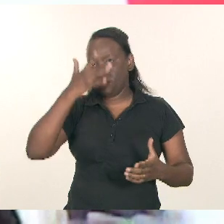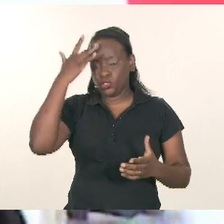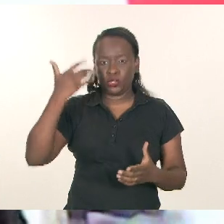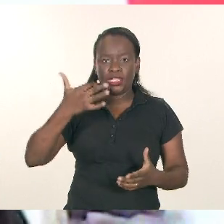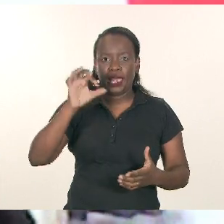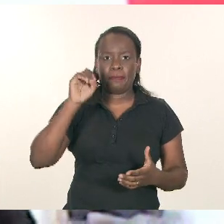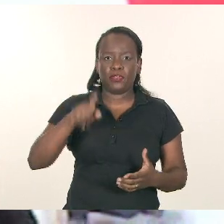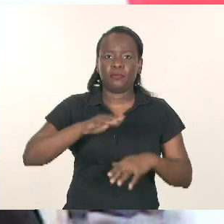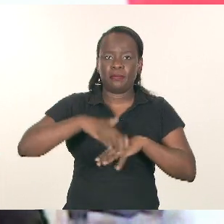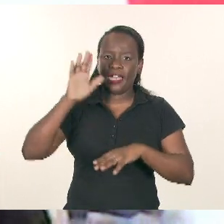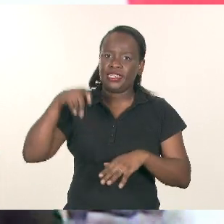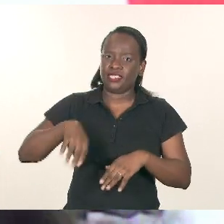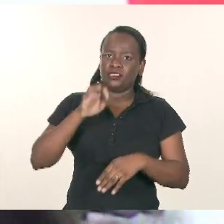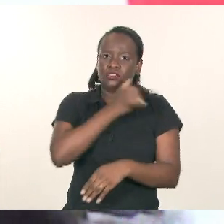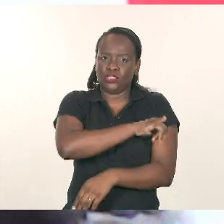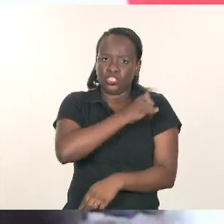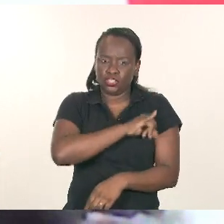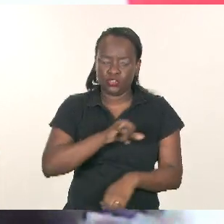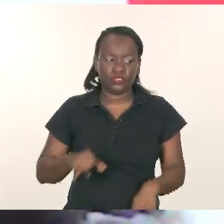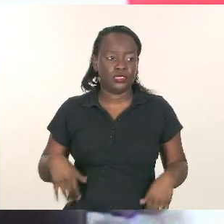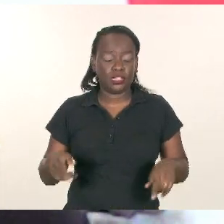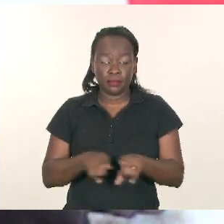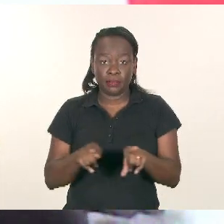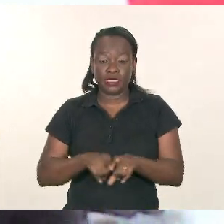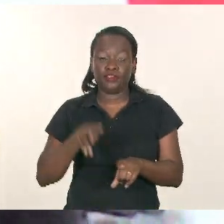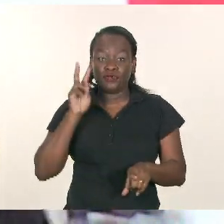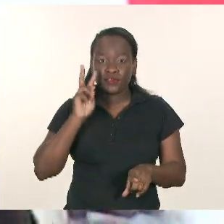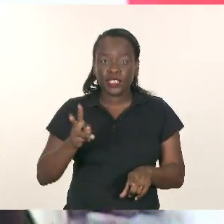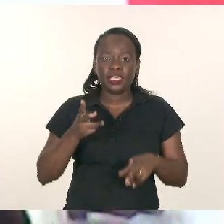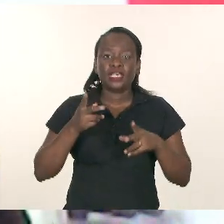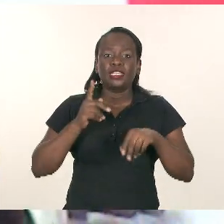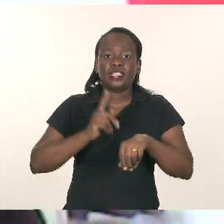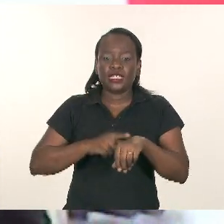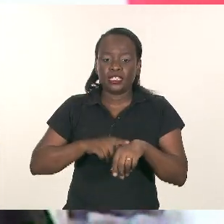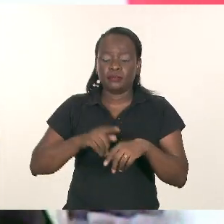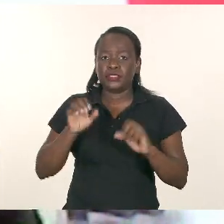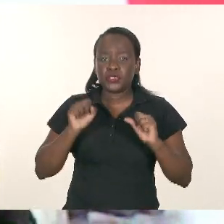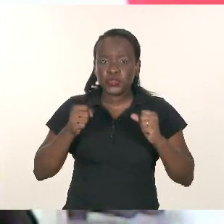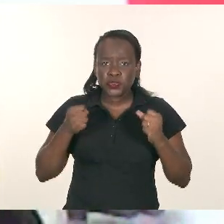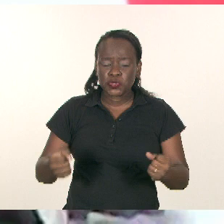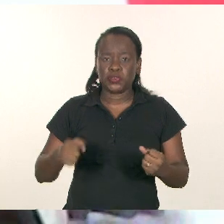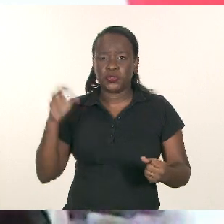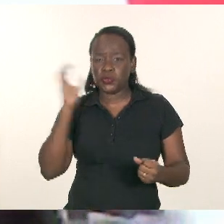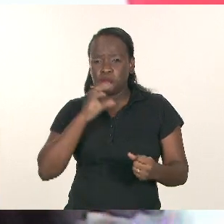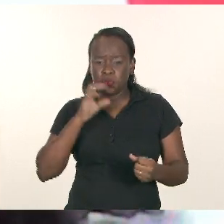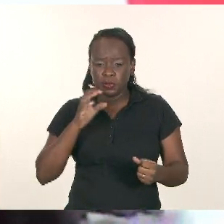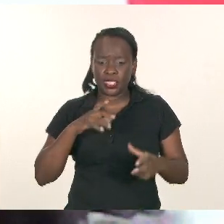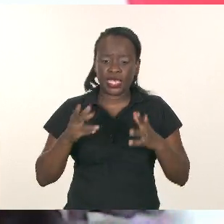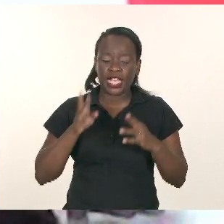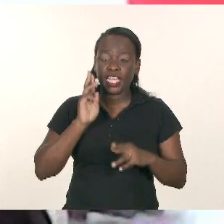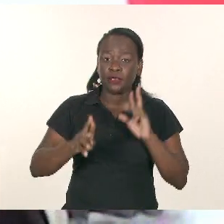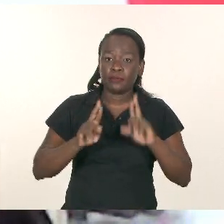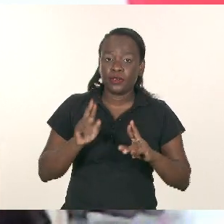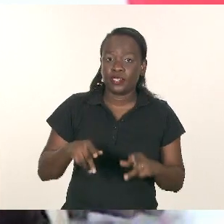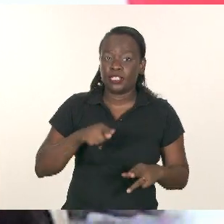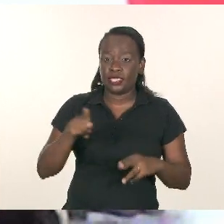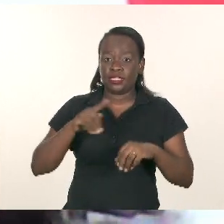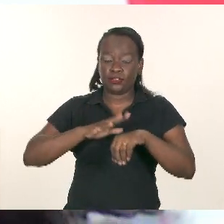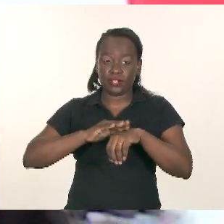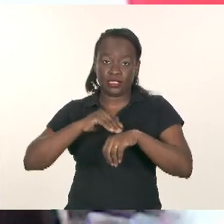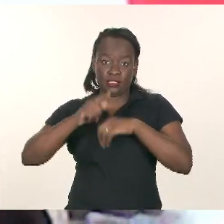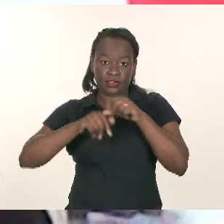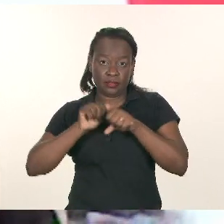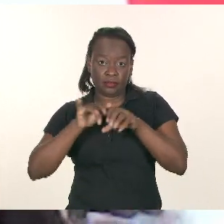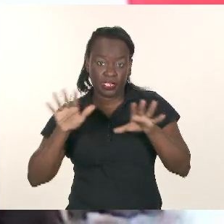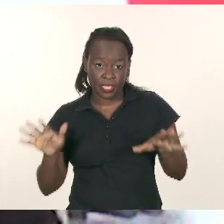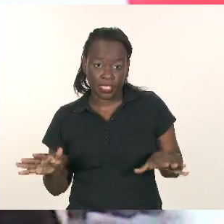pessoas. E a gente tem visto, ao mesmo tempo, que uma corrida para se dar respostas a essa pandemia, por exemplo,